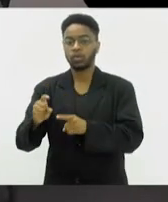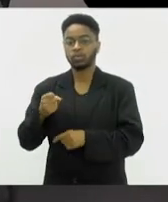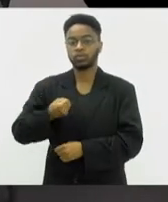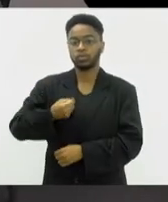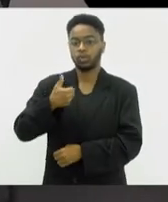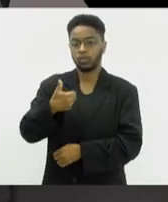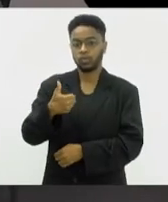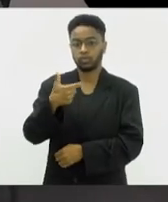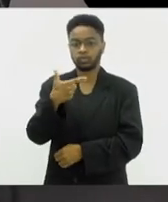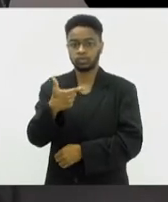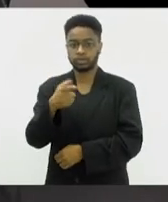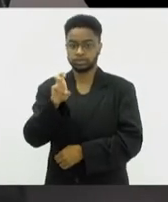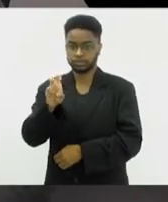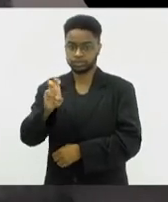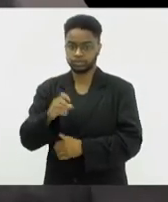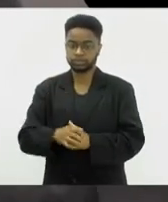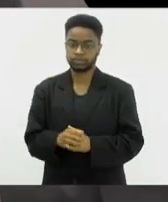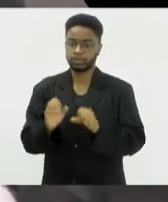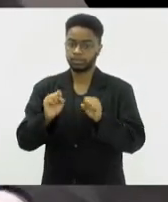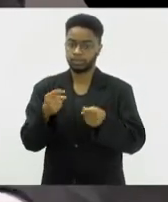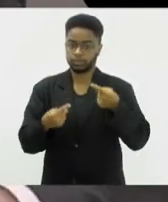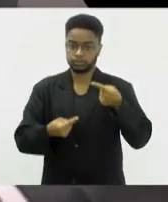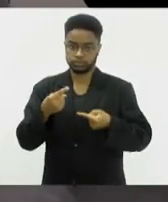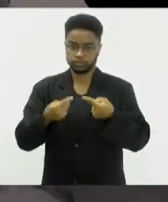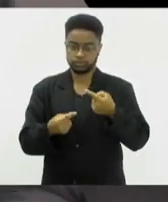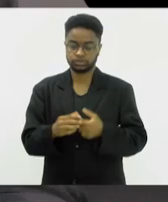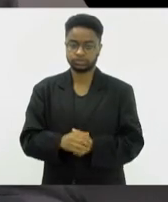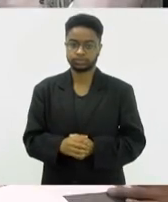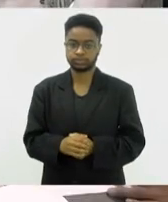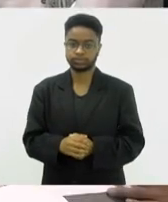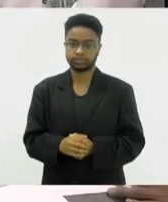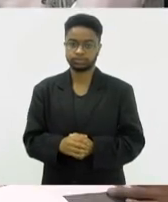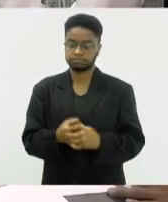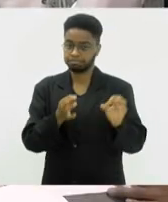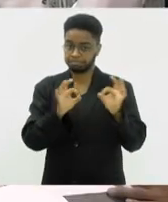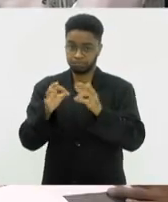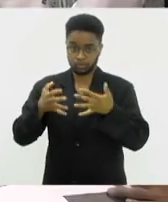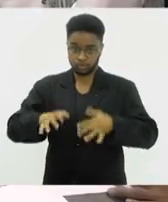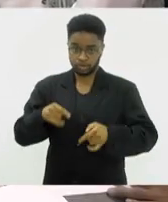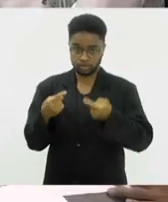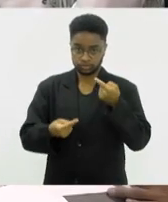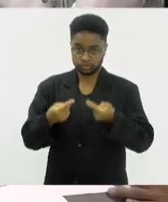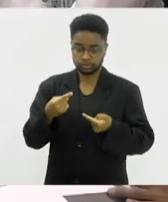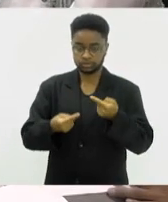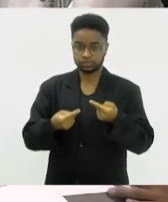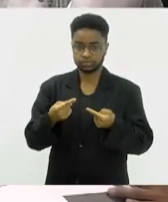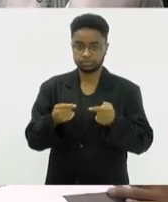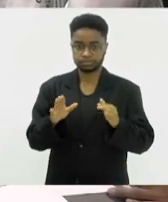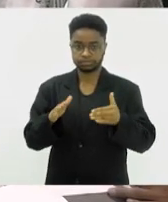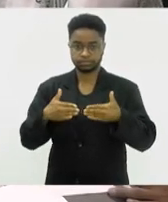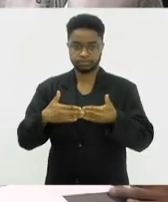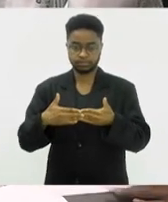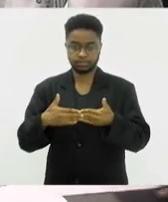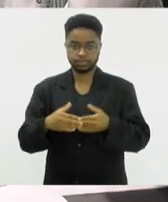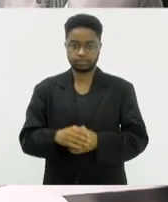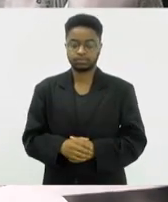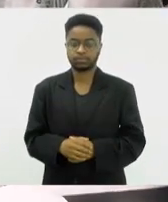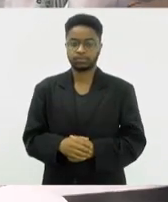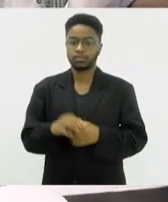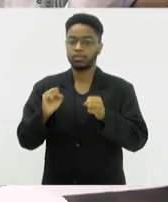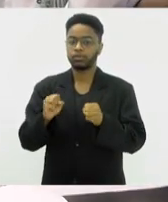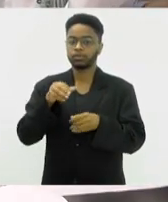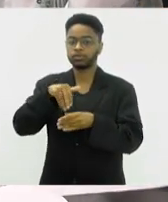1, 2 e 5. Em discussão. Não havendo quem queira discutir, encerrada a discussão.